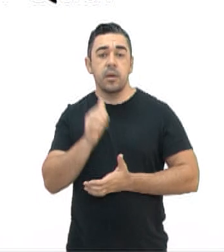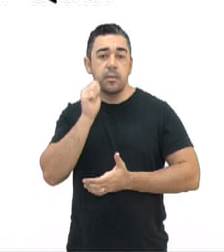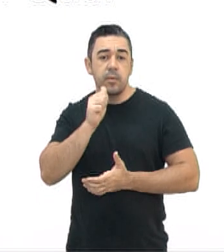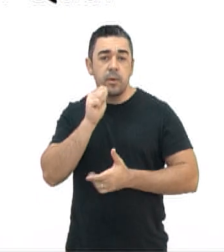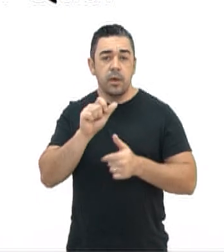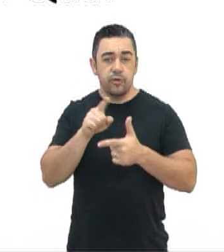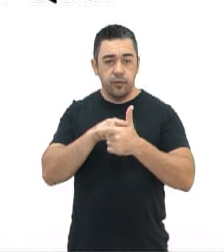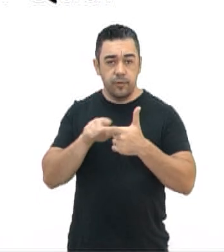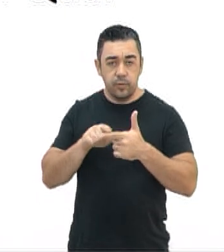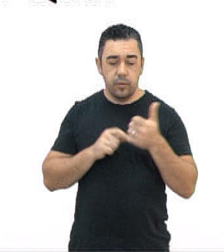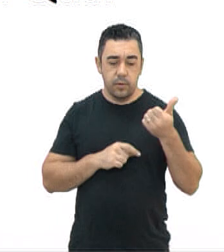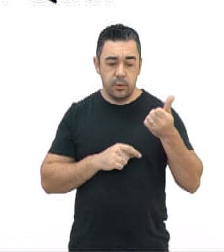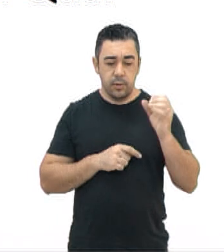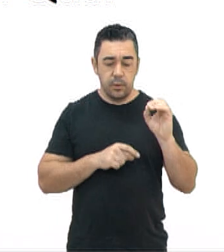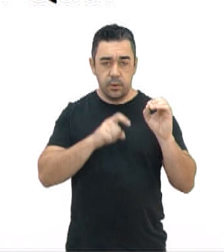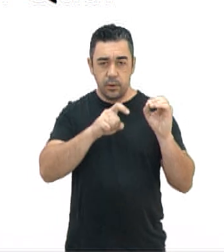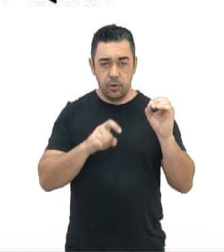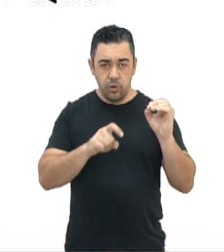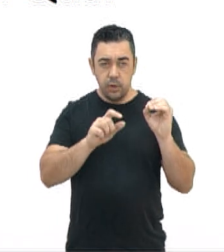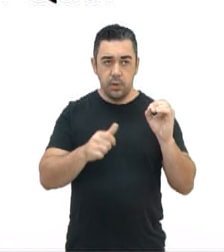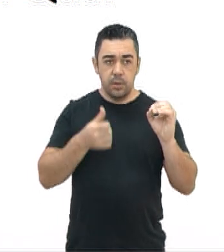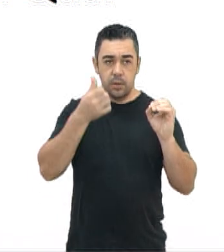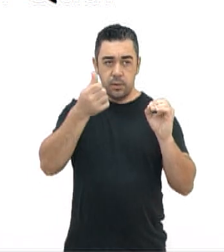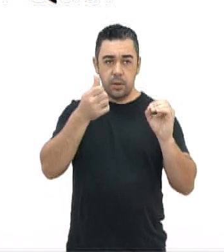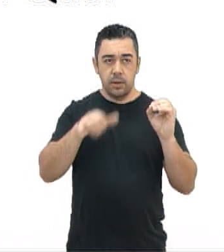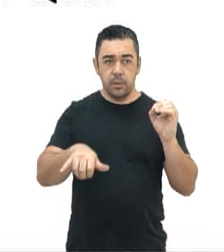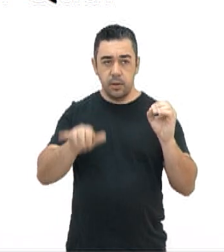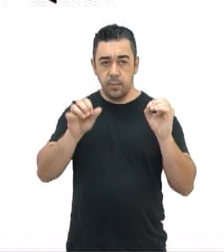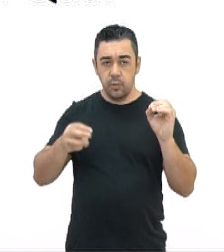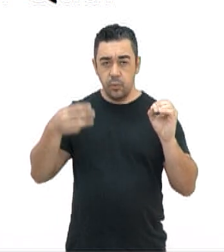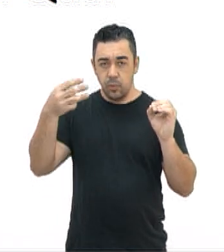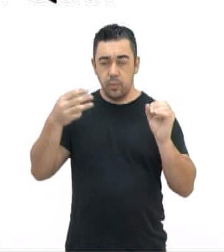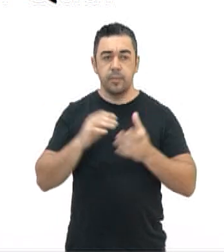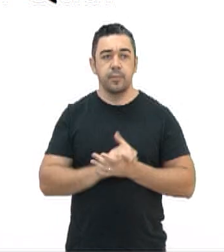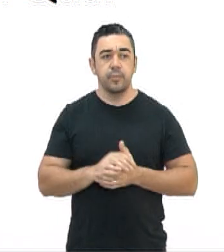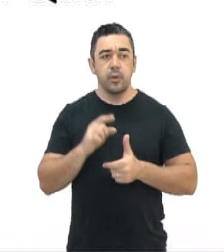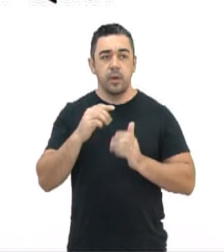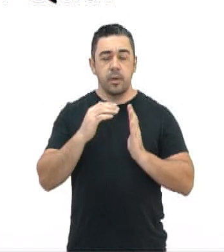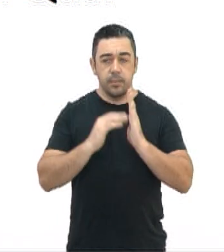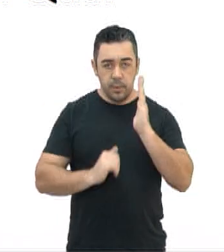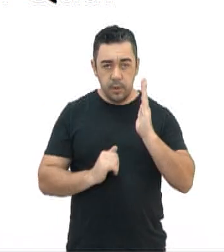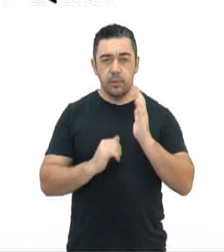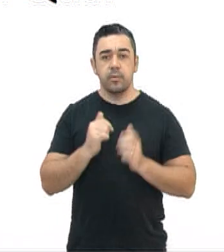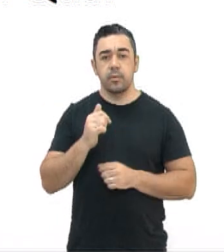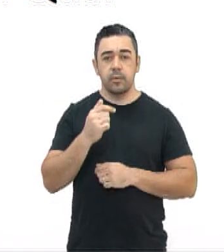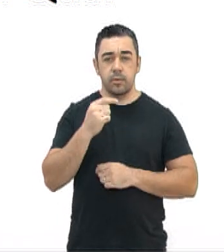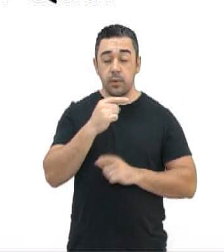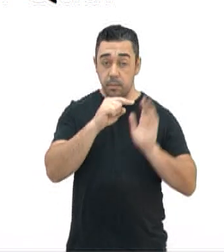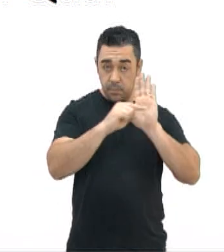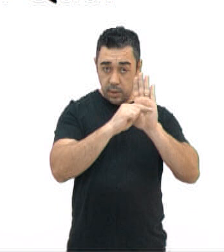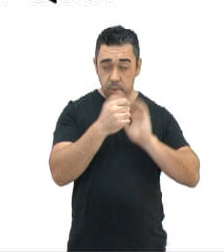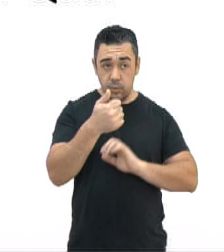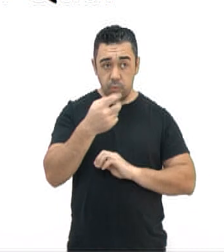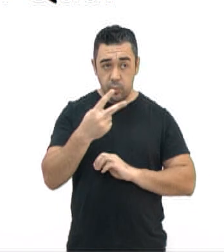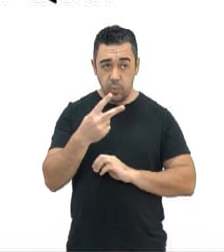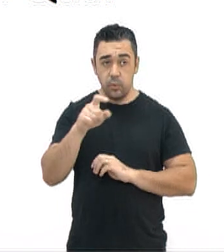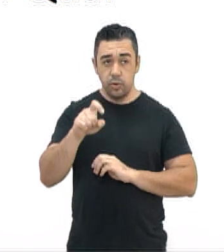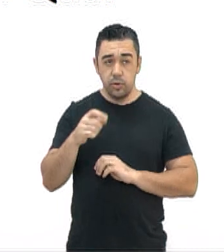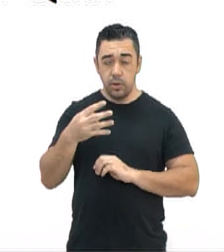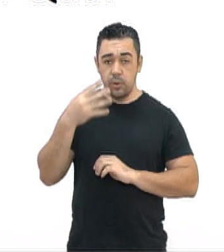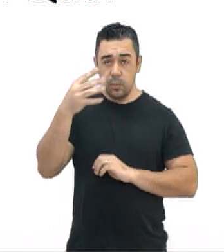monômio 60x na sexta y ao cubo pelo monômio menos 12x na quarta y ao